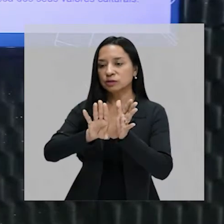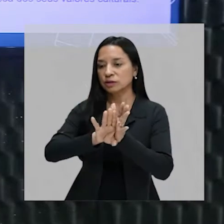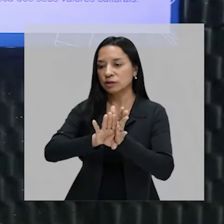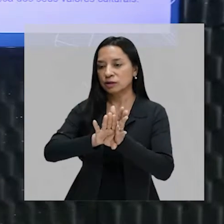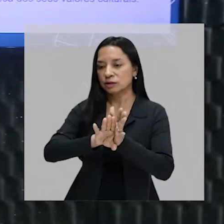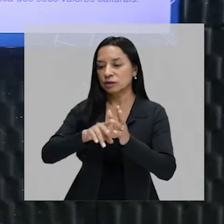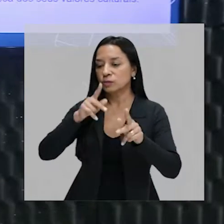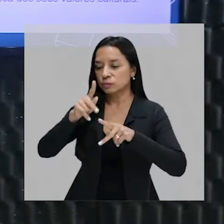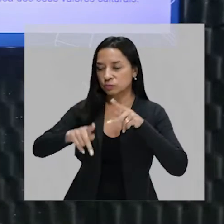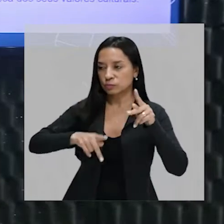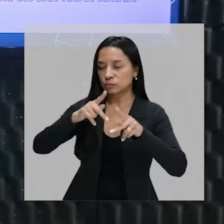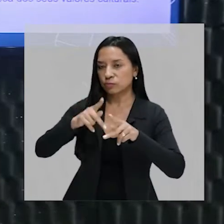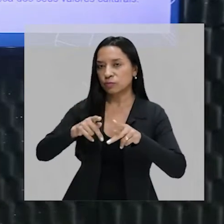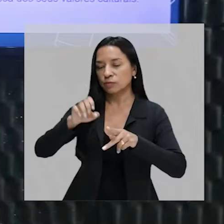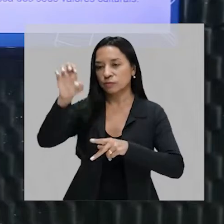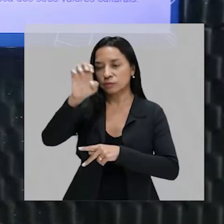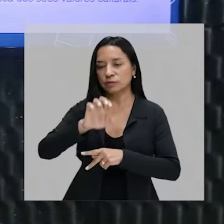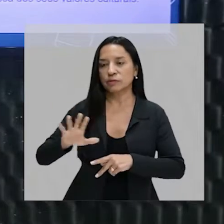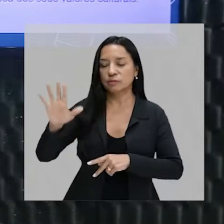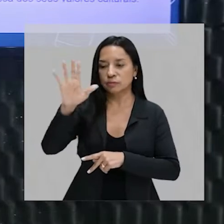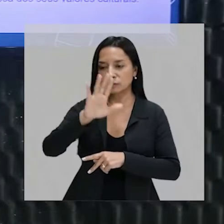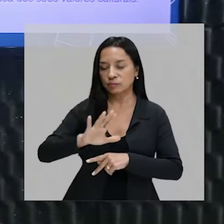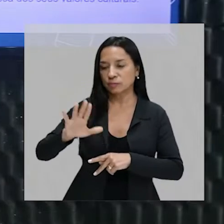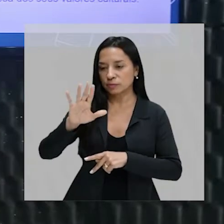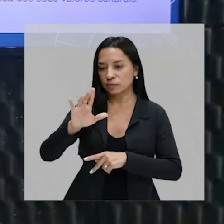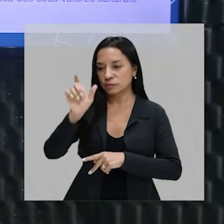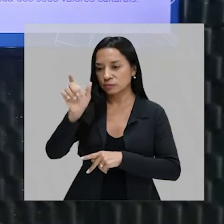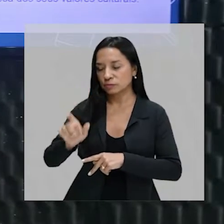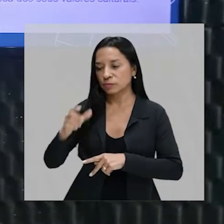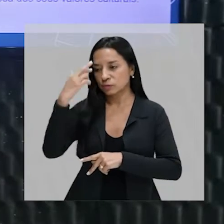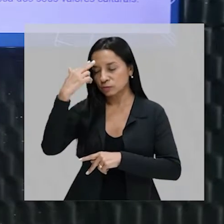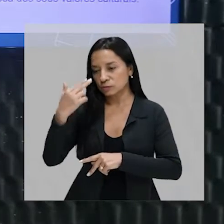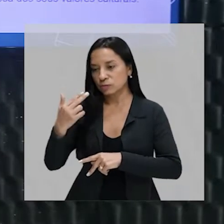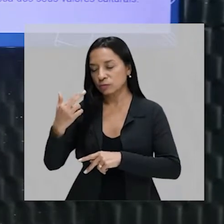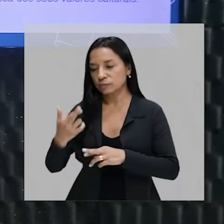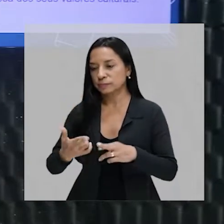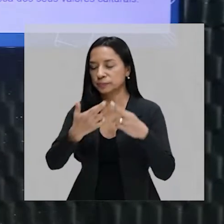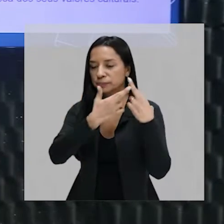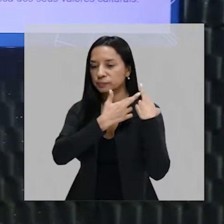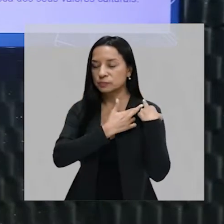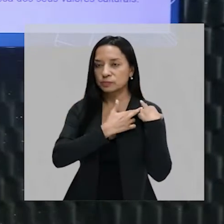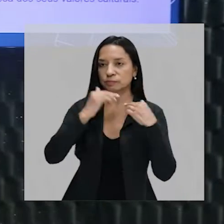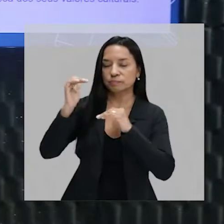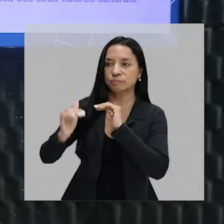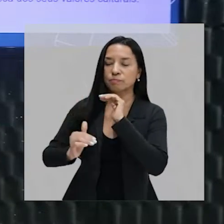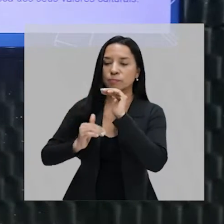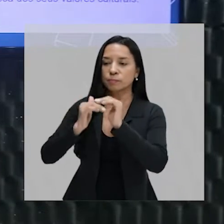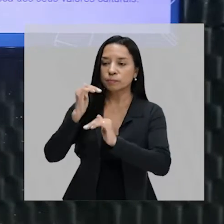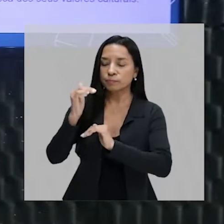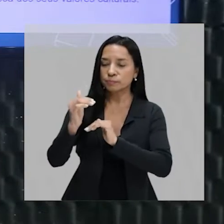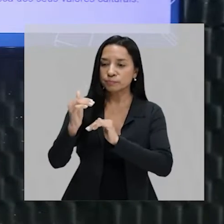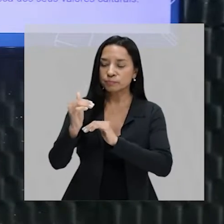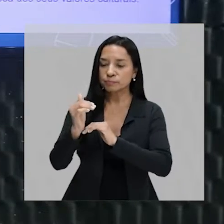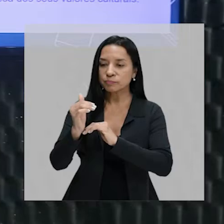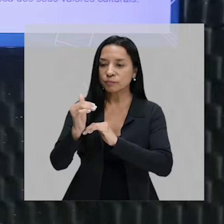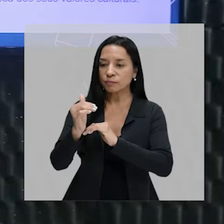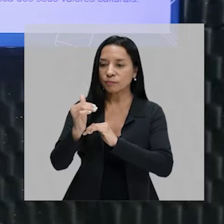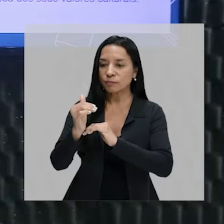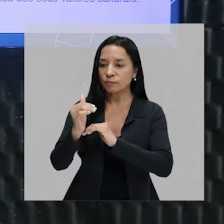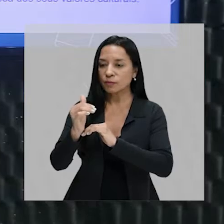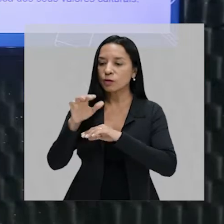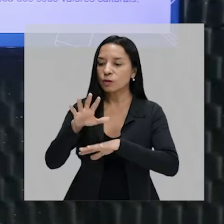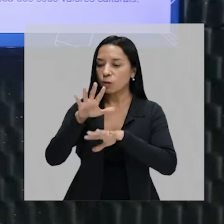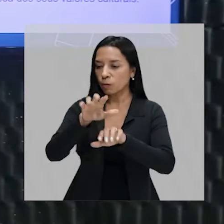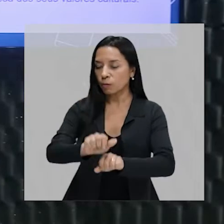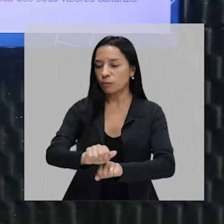dos europeus sujeitos históricos que foram responsáveis pelo processo de